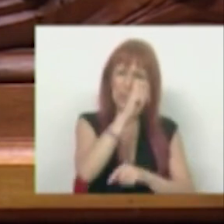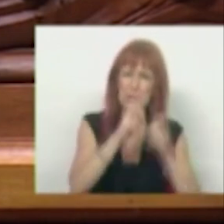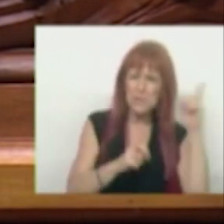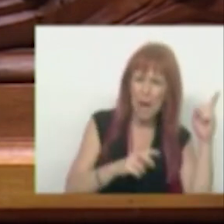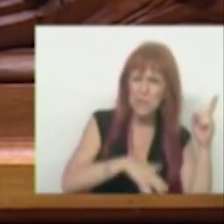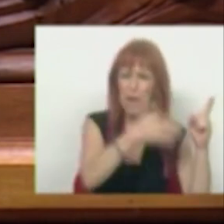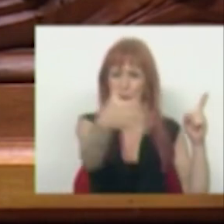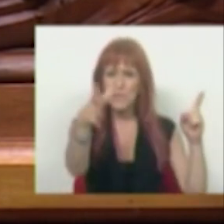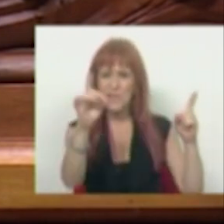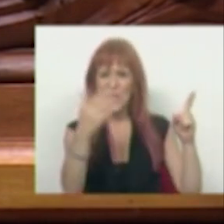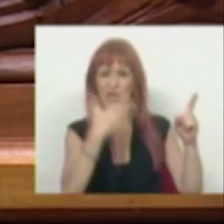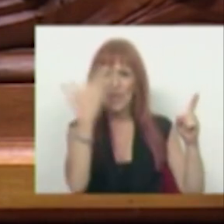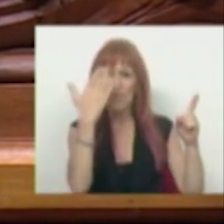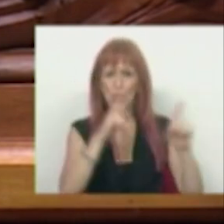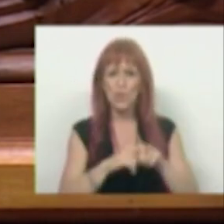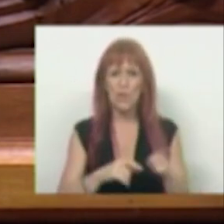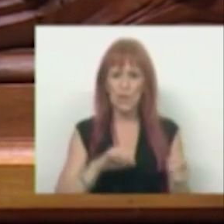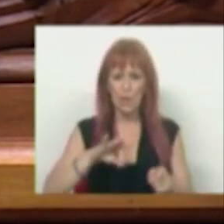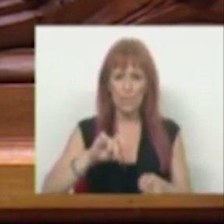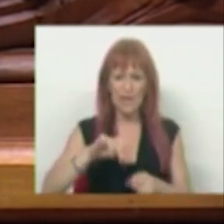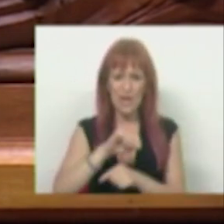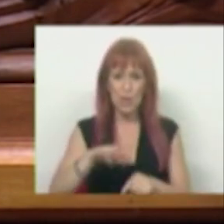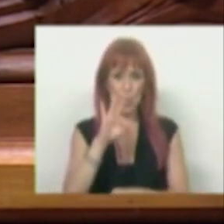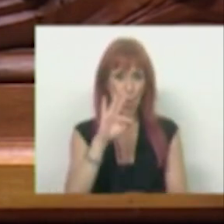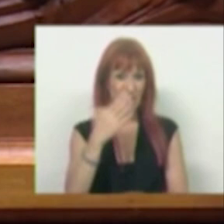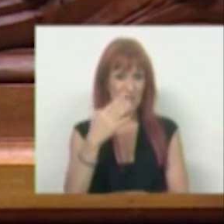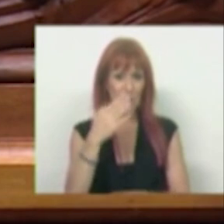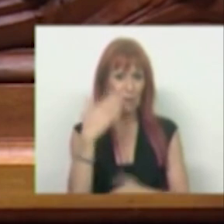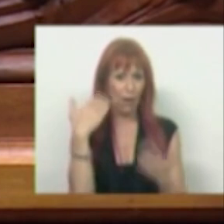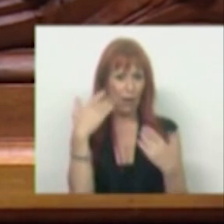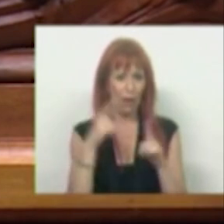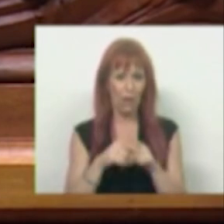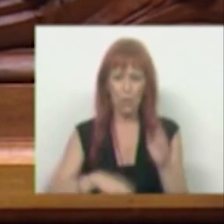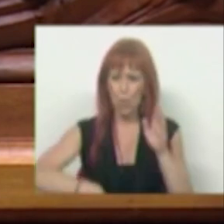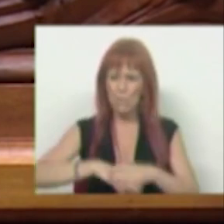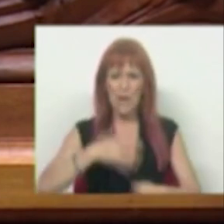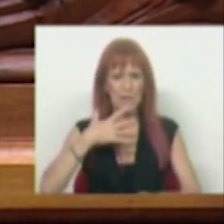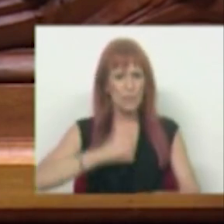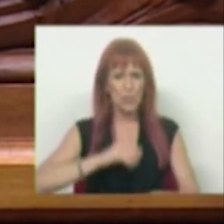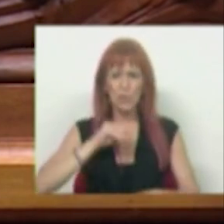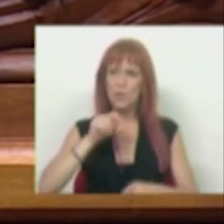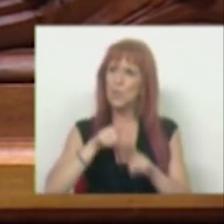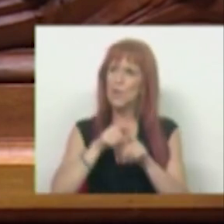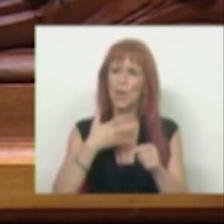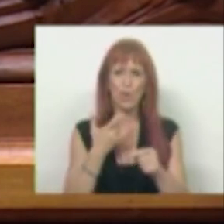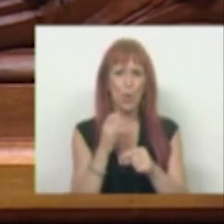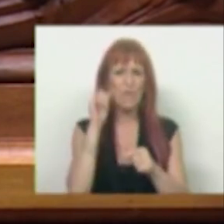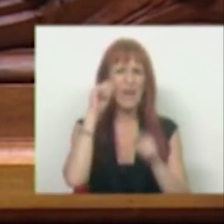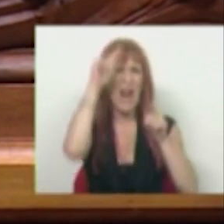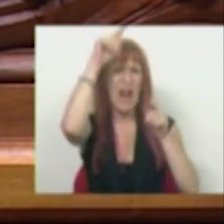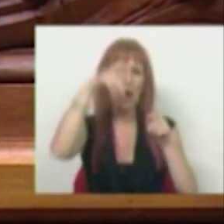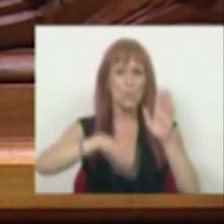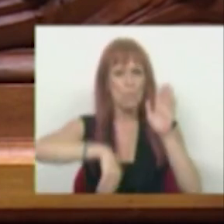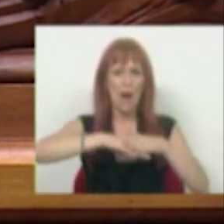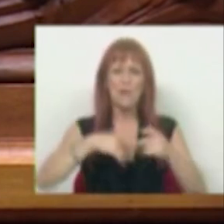a 16 dias. No Pinhão atingiram-se 47 graus, o máximo absoluto naquela estação do Douro Vinheteiro.